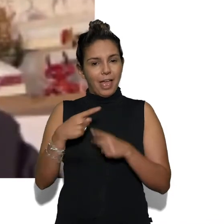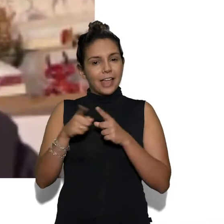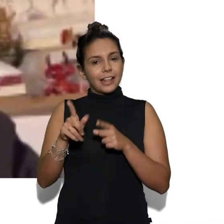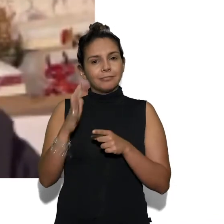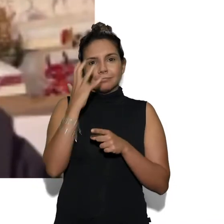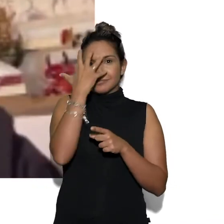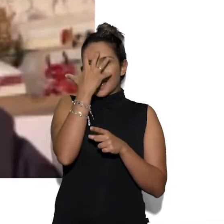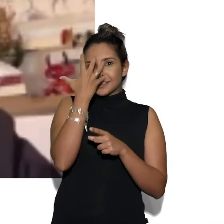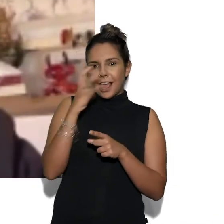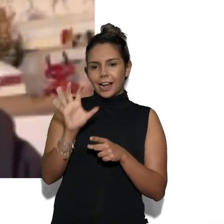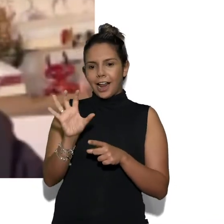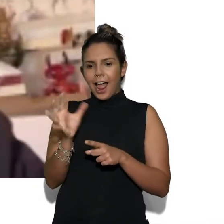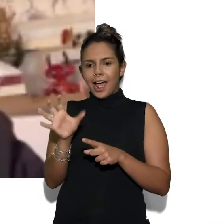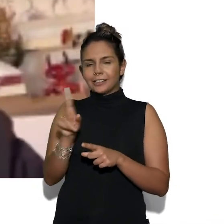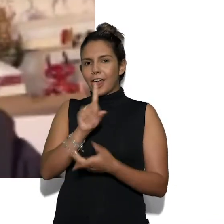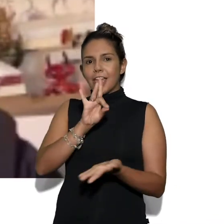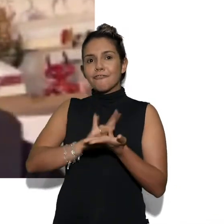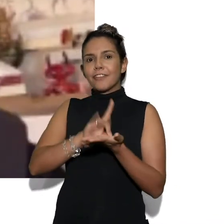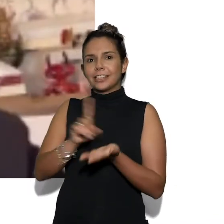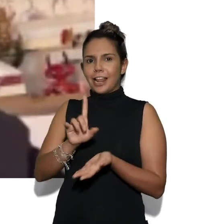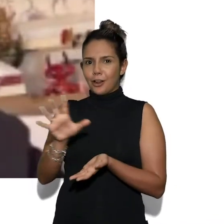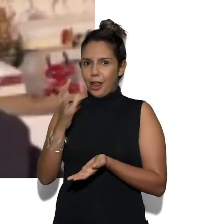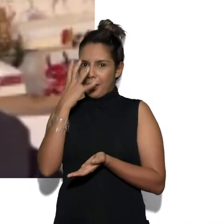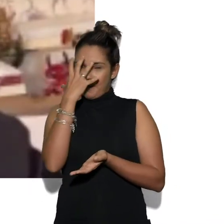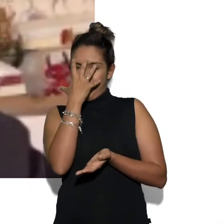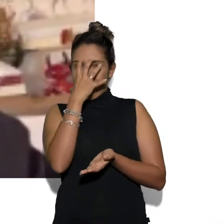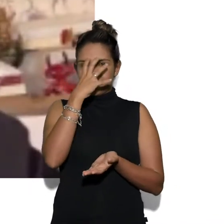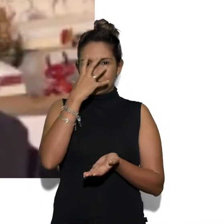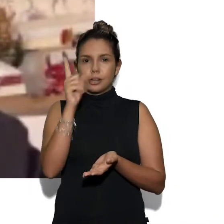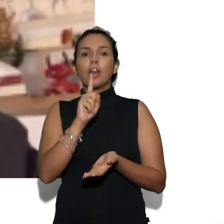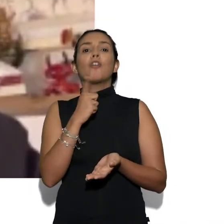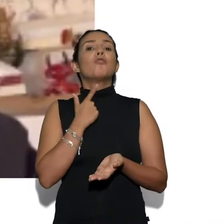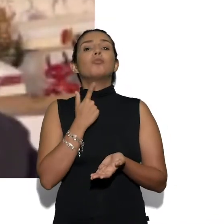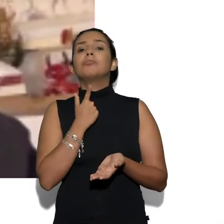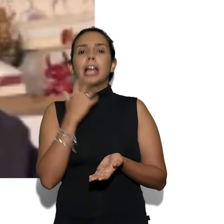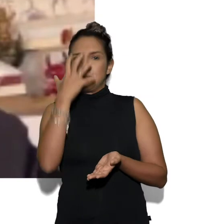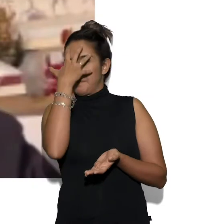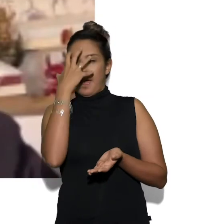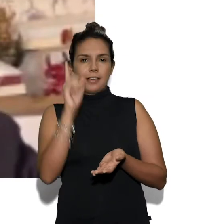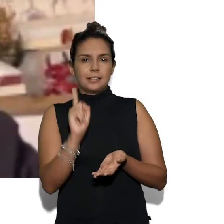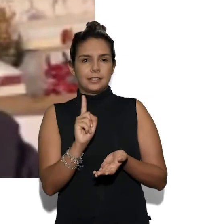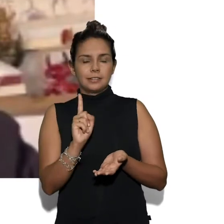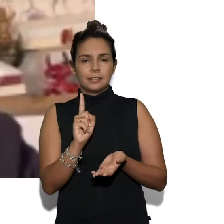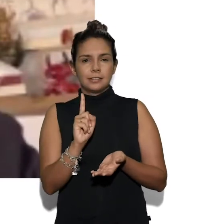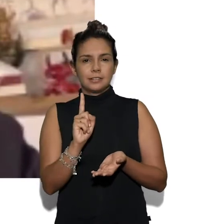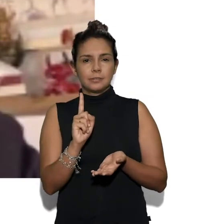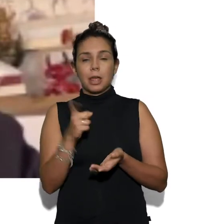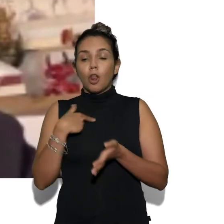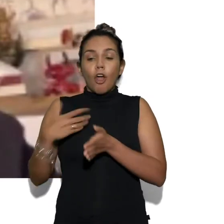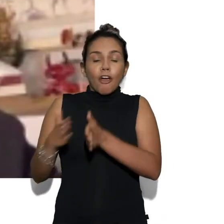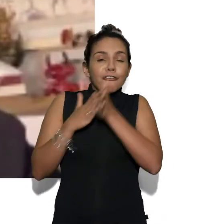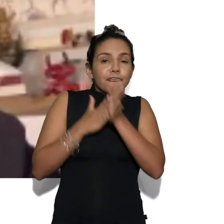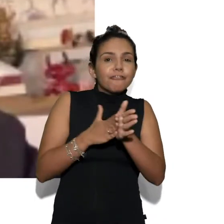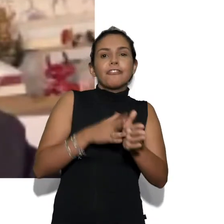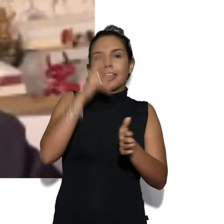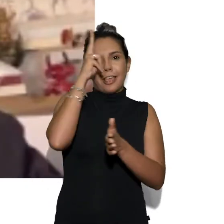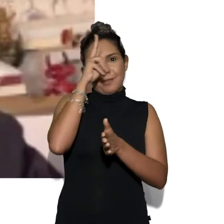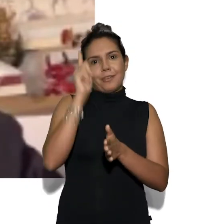ela leva uma máscara que acontece não por uma vontade de a esconder, mas